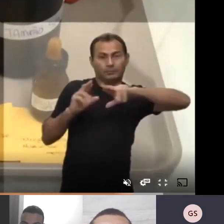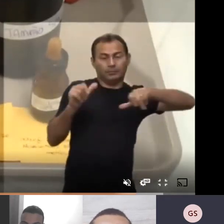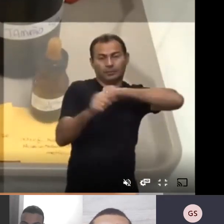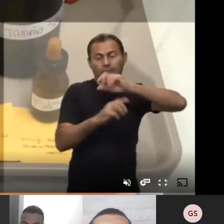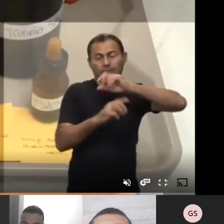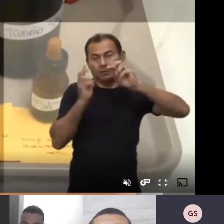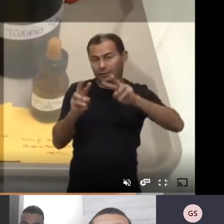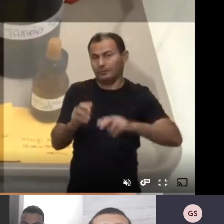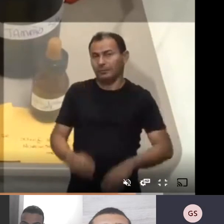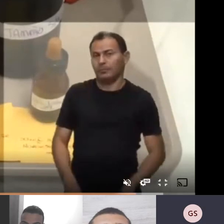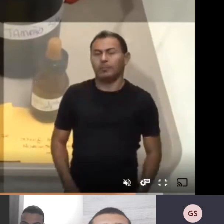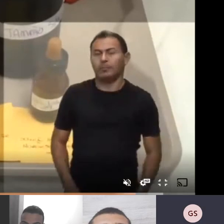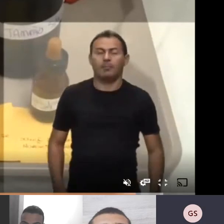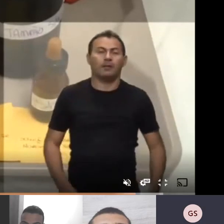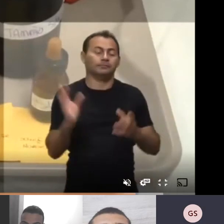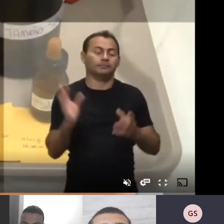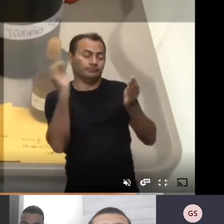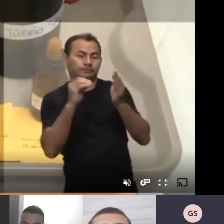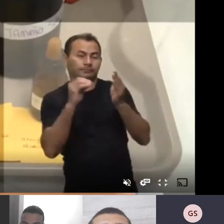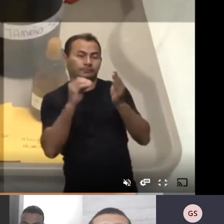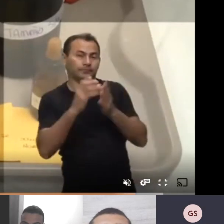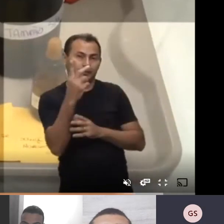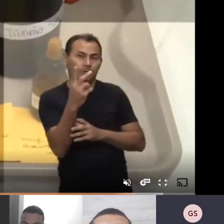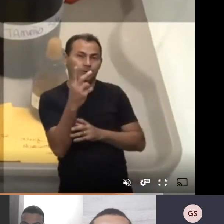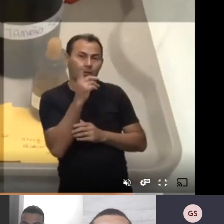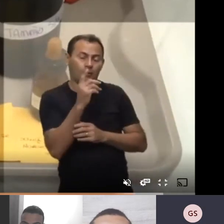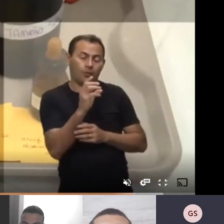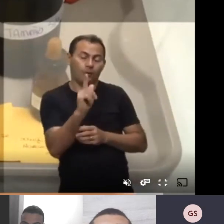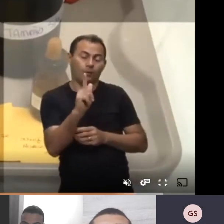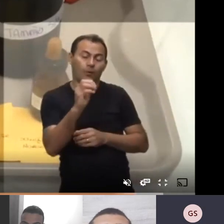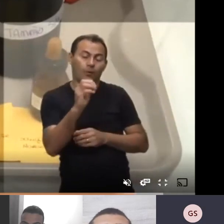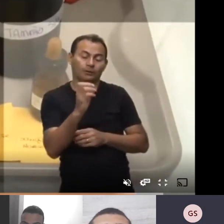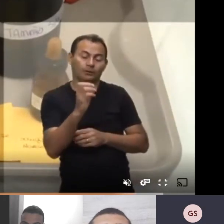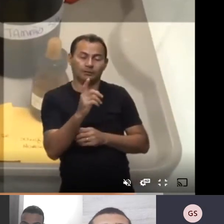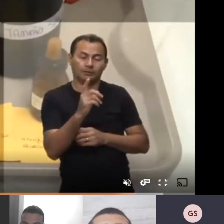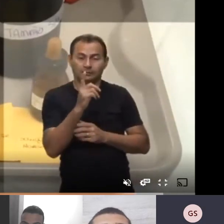indicadores. Fenolftaleína, 2 gotas de fenolftaleína.